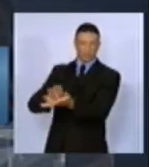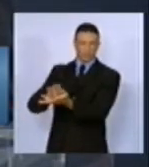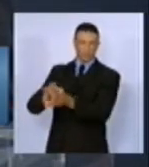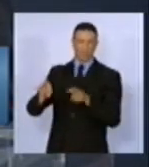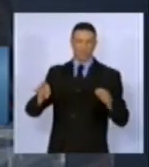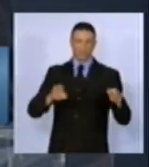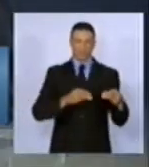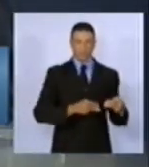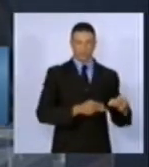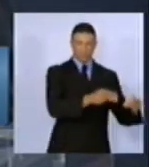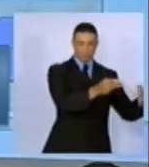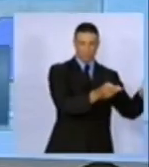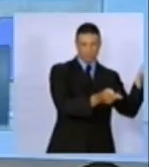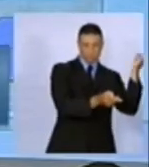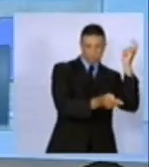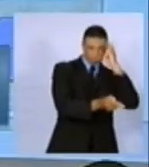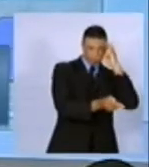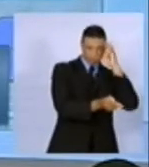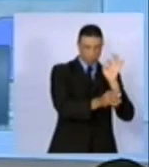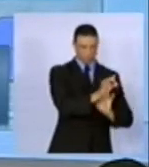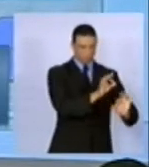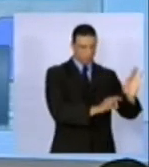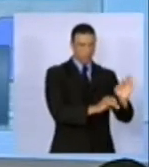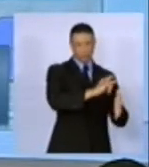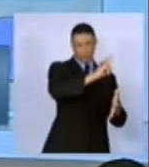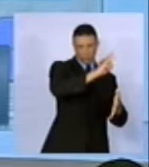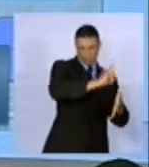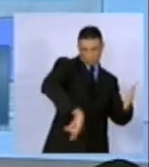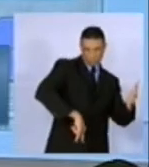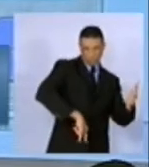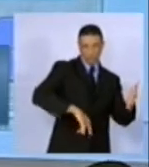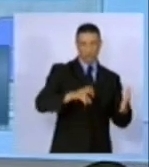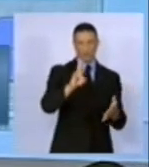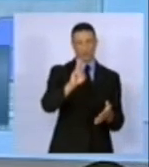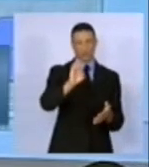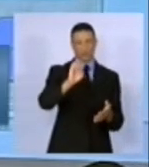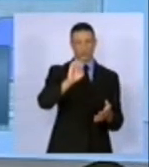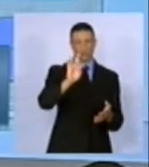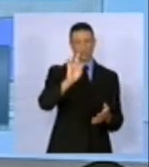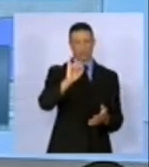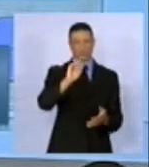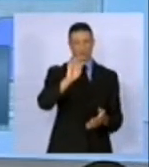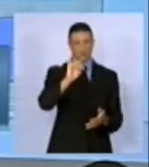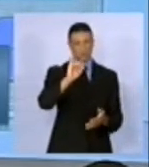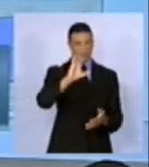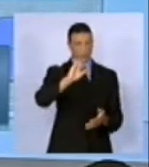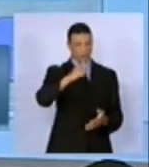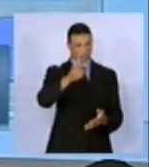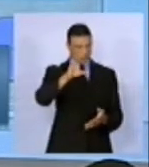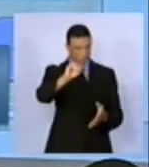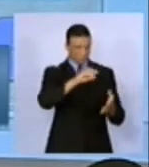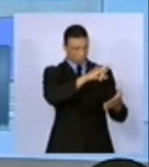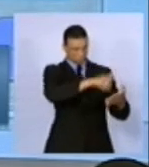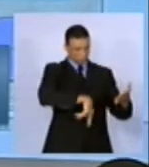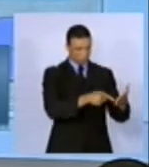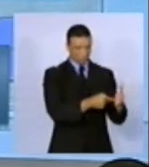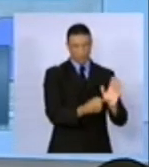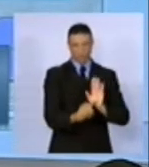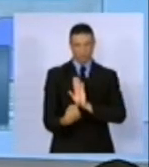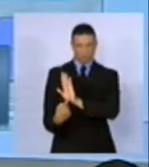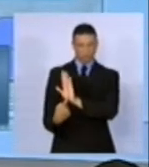próprio mente do ministério da cultura que fez a estratificação dessa subvenção e mostra que noventa porcento dos produtores no primeiro ano da